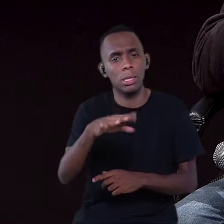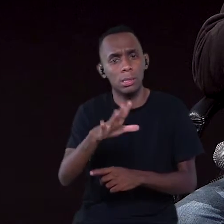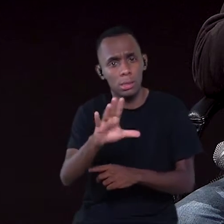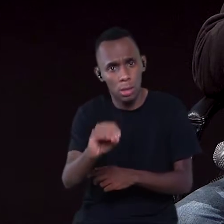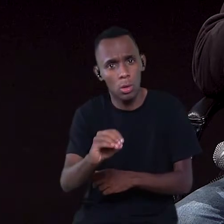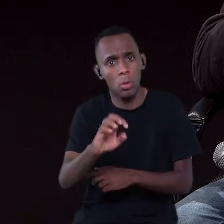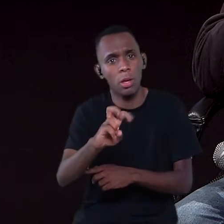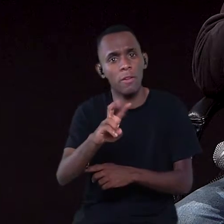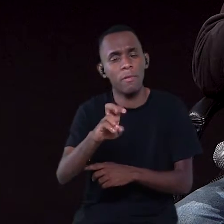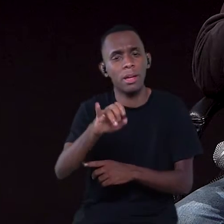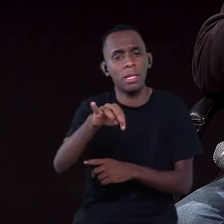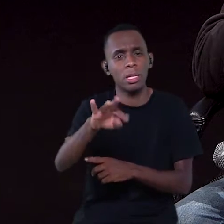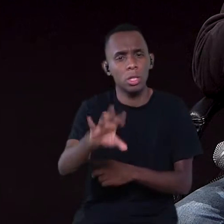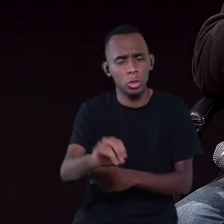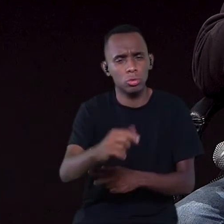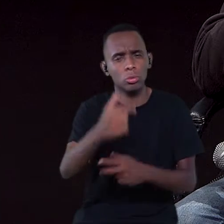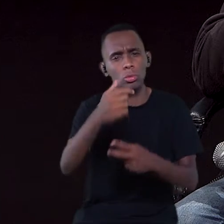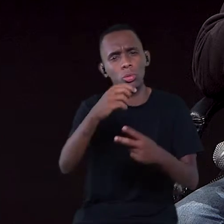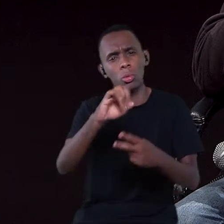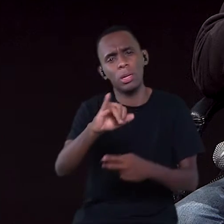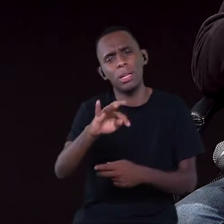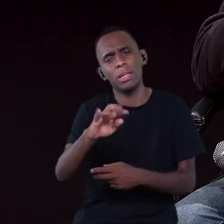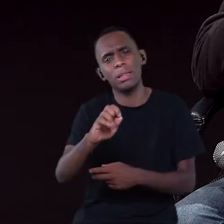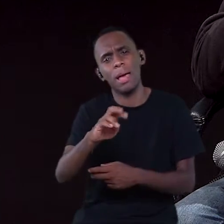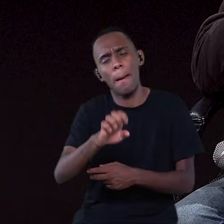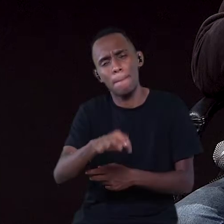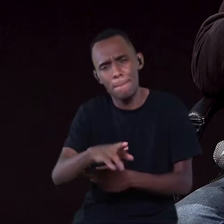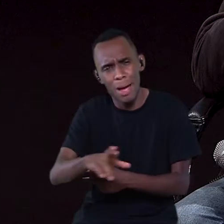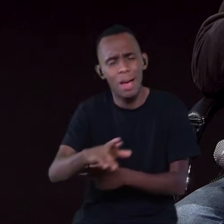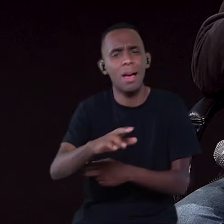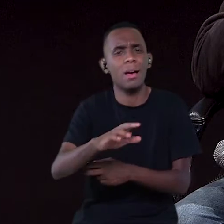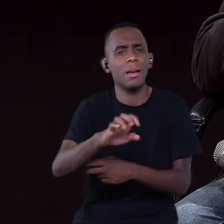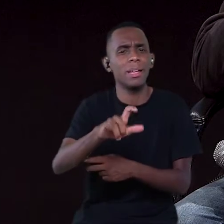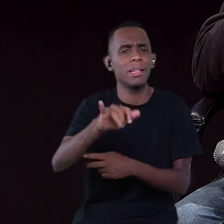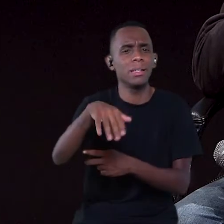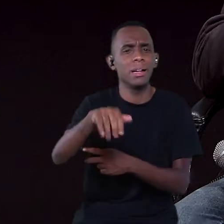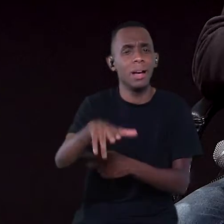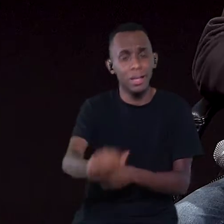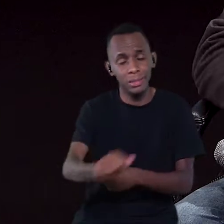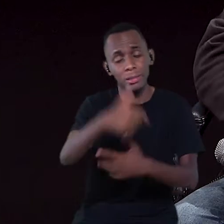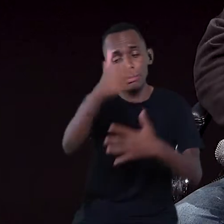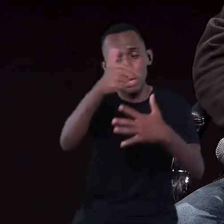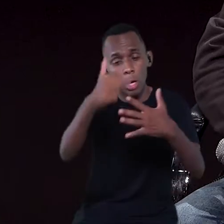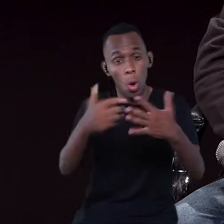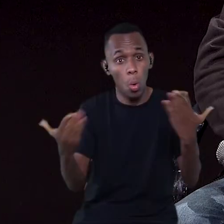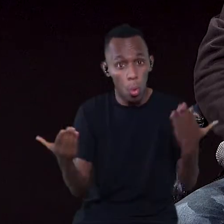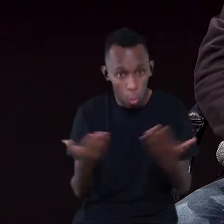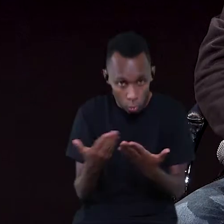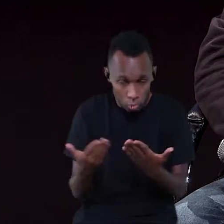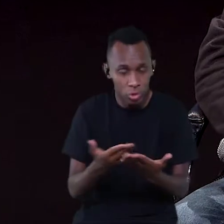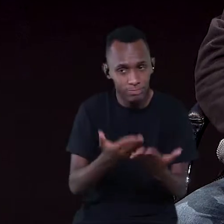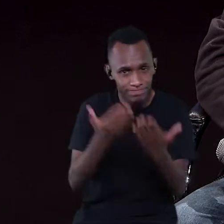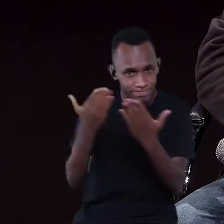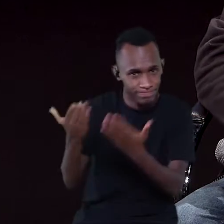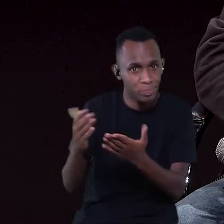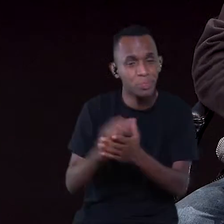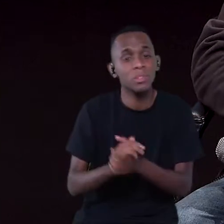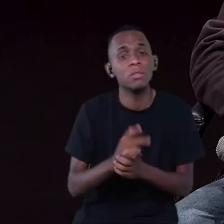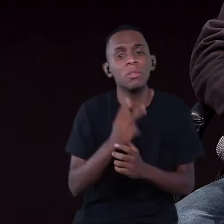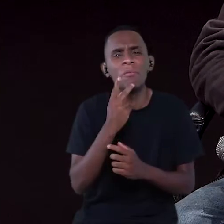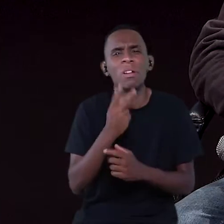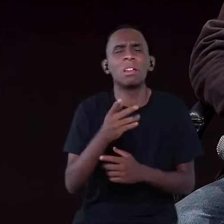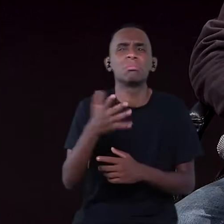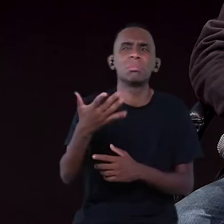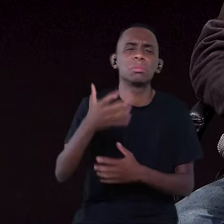Júnior, Jefferson Tenório, Eliana Alves Cruz, e hoje a gente tem o Edmilson, que vai falar